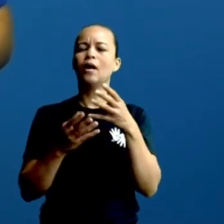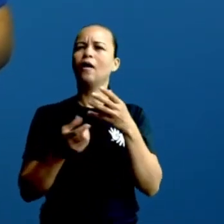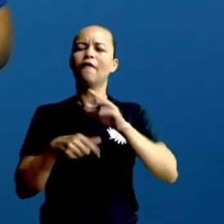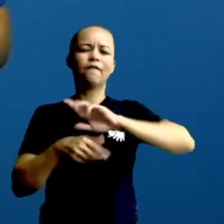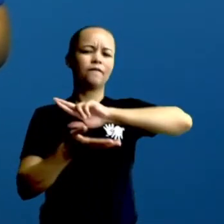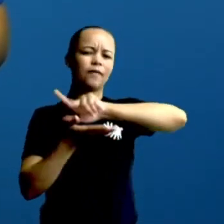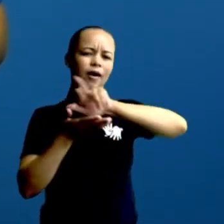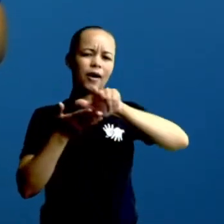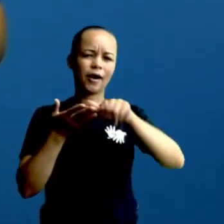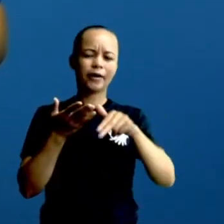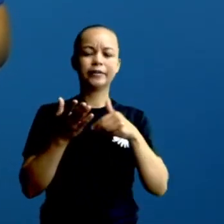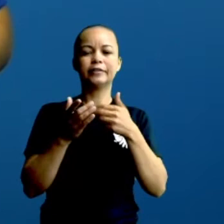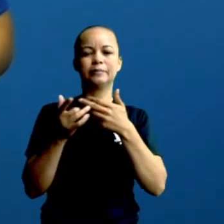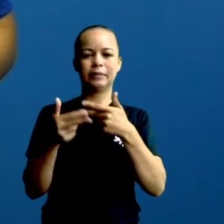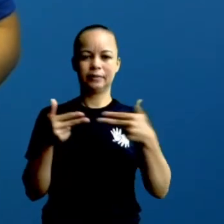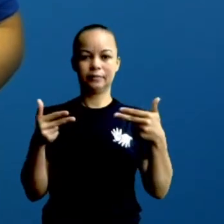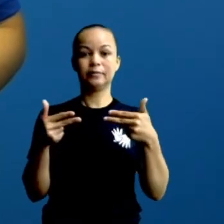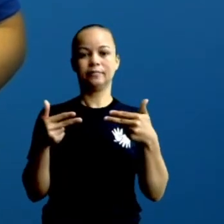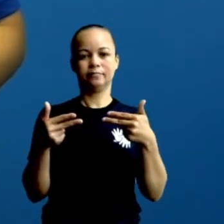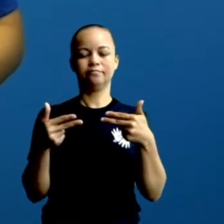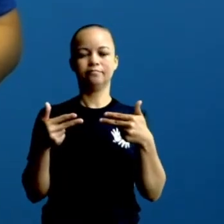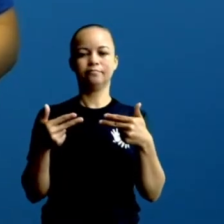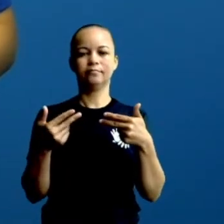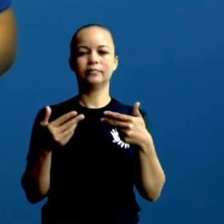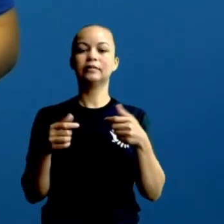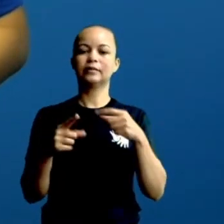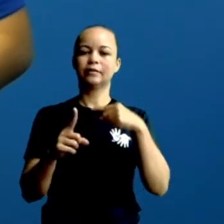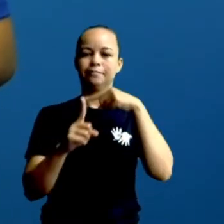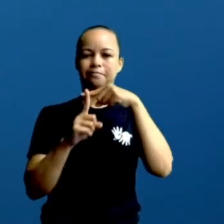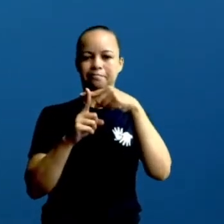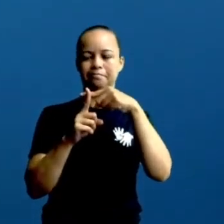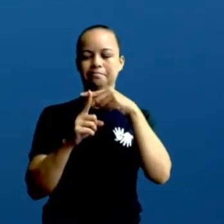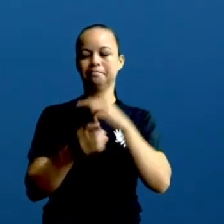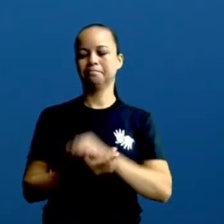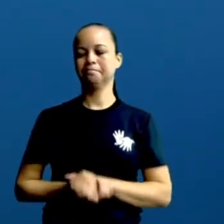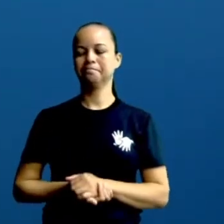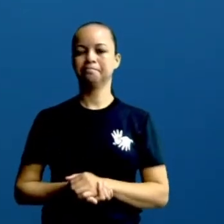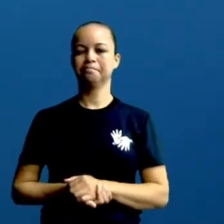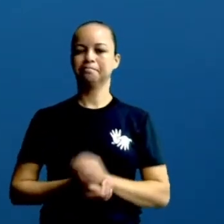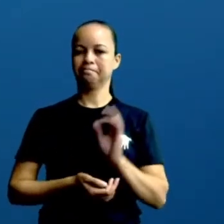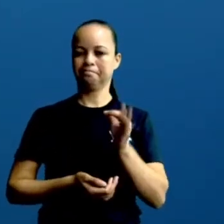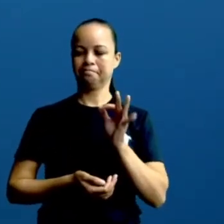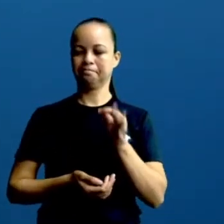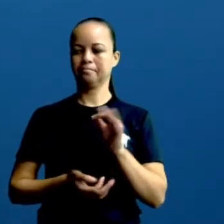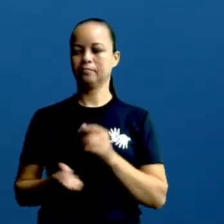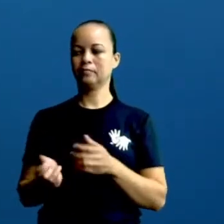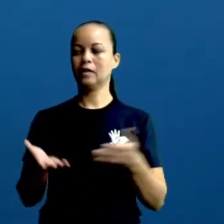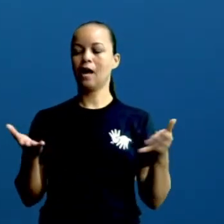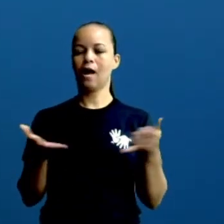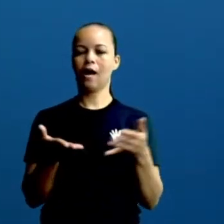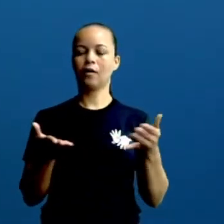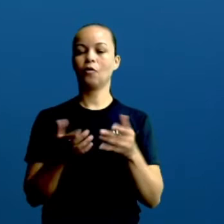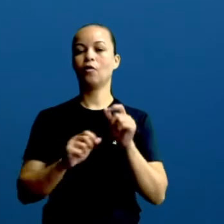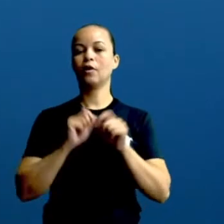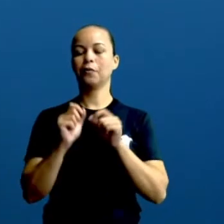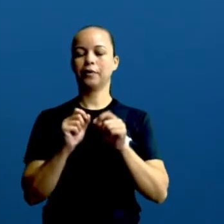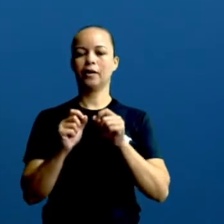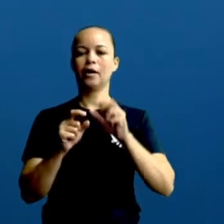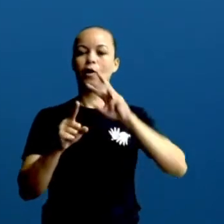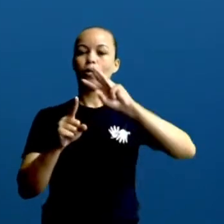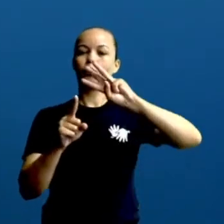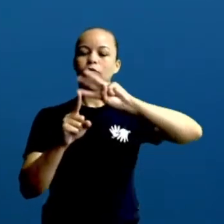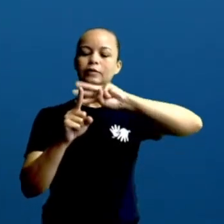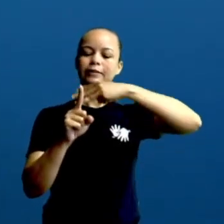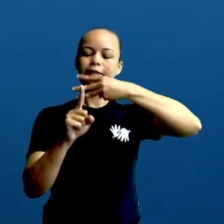muitas parcelas da adição café Então vamos agora para